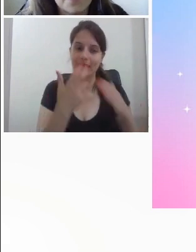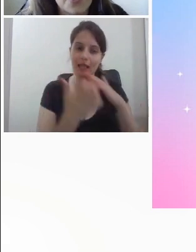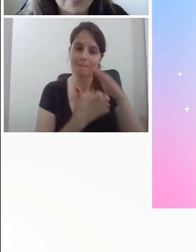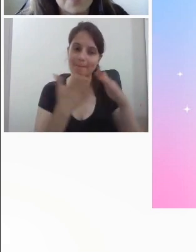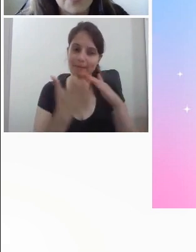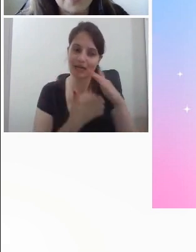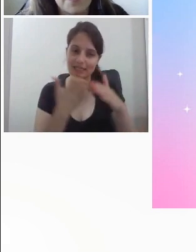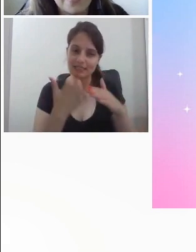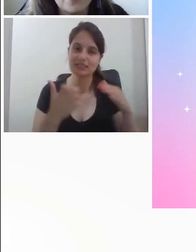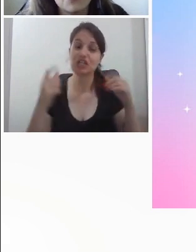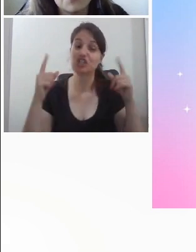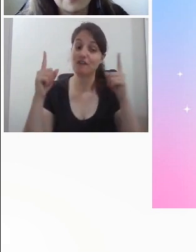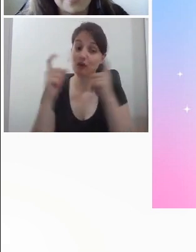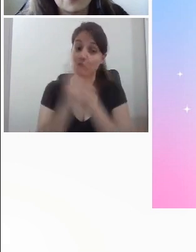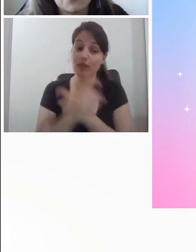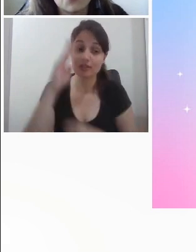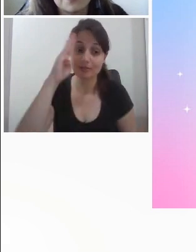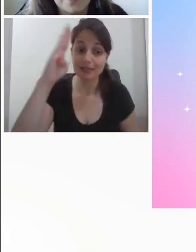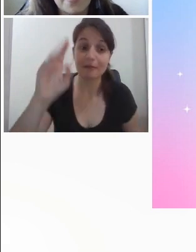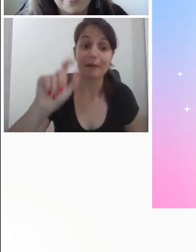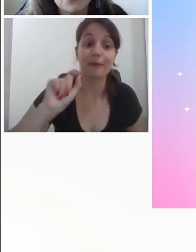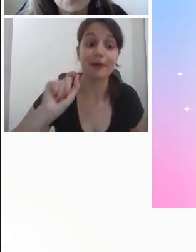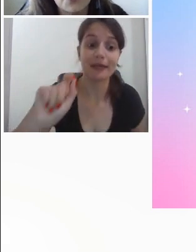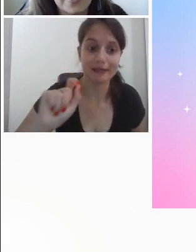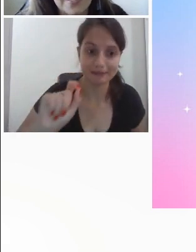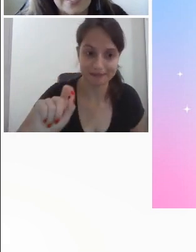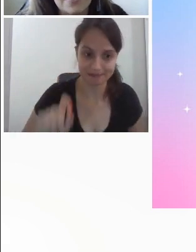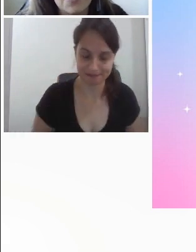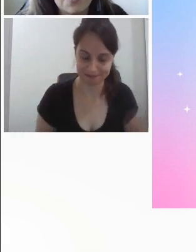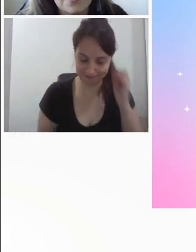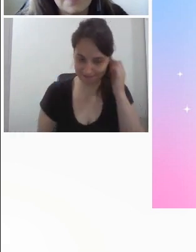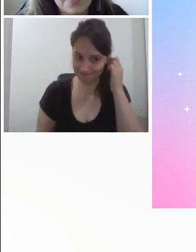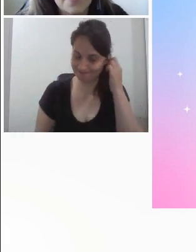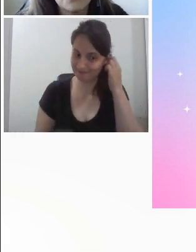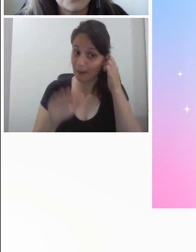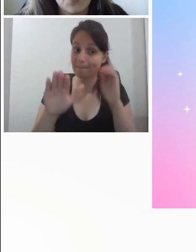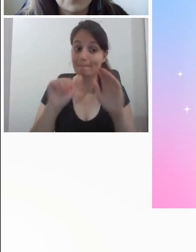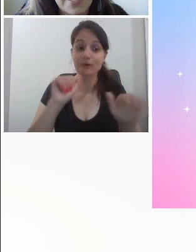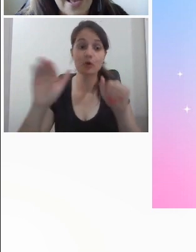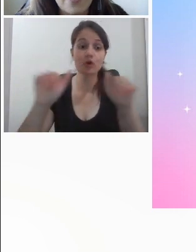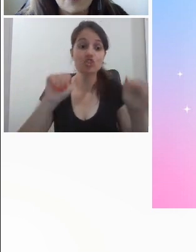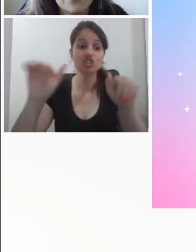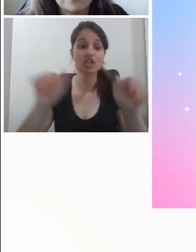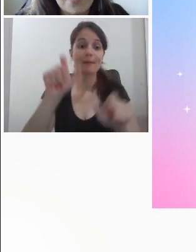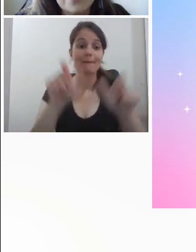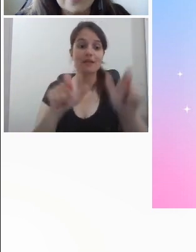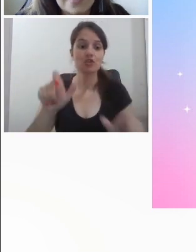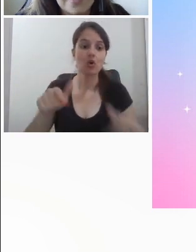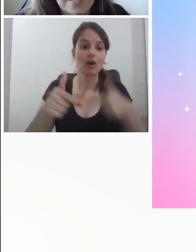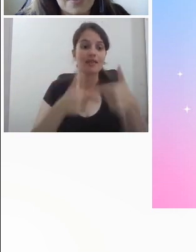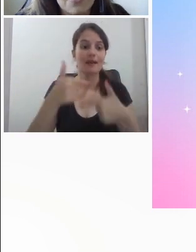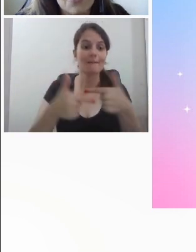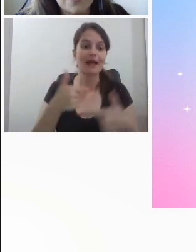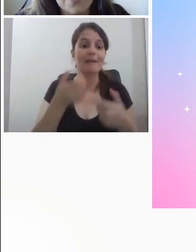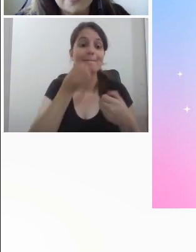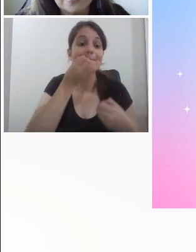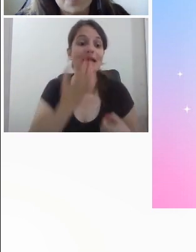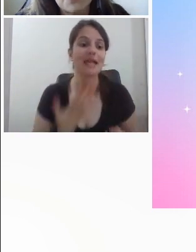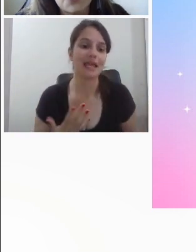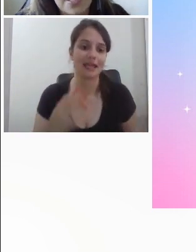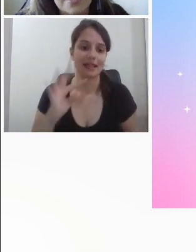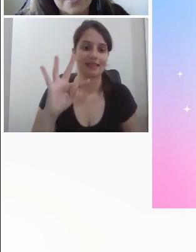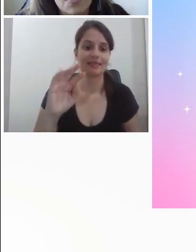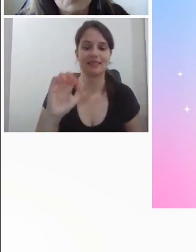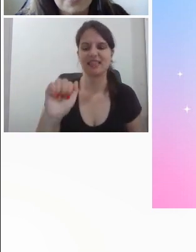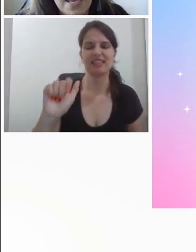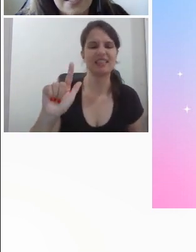aí paraos próximos períodos seja justamente por talentos por encontrar onde estão esses talentos Onde estão esses